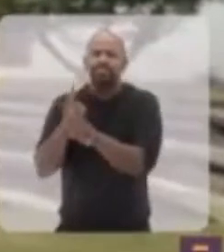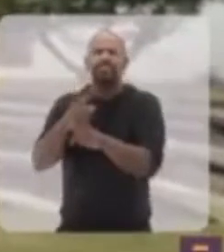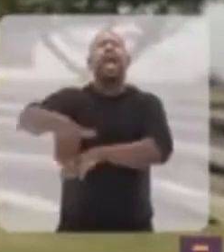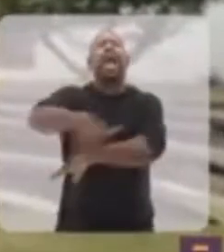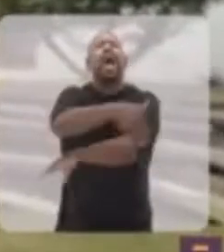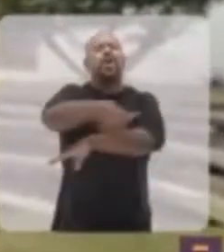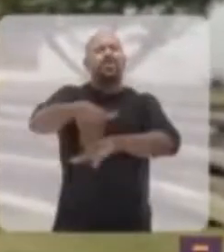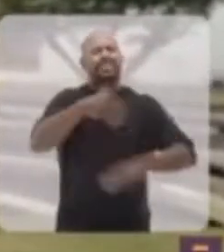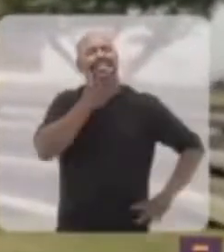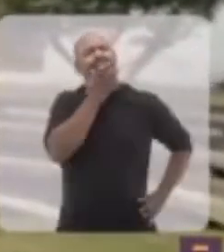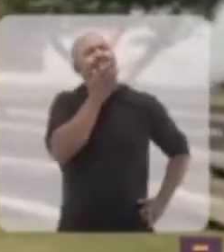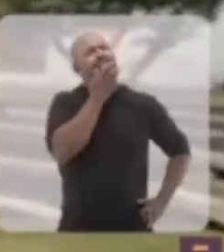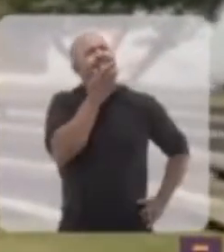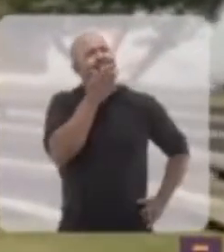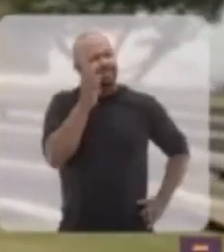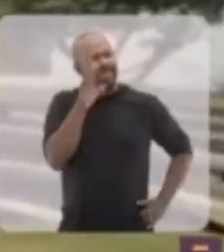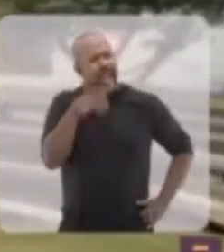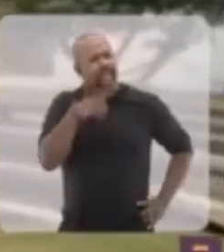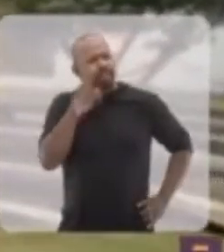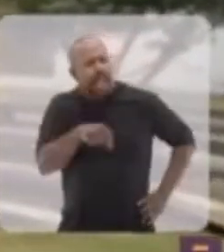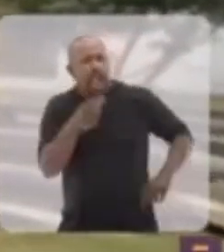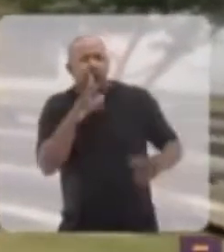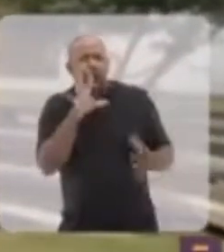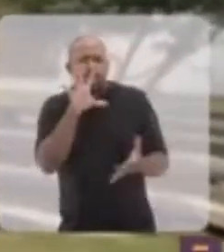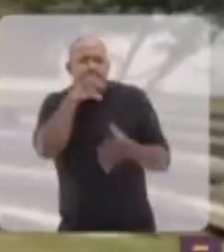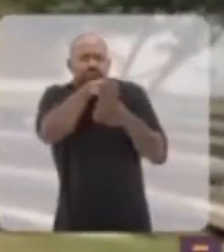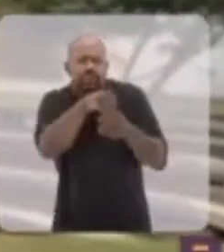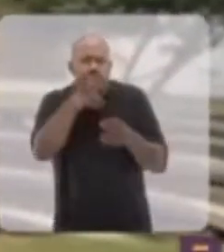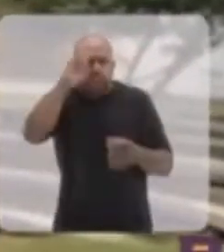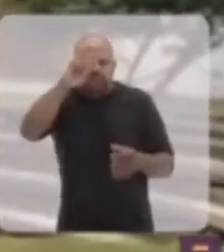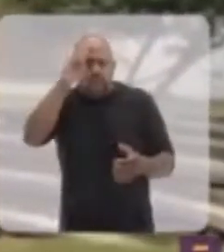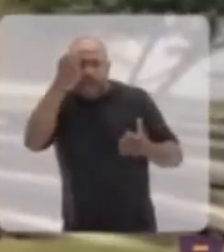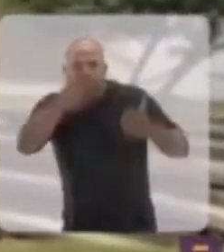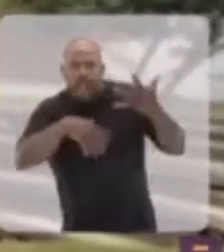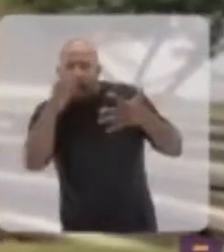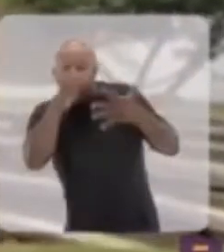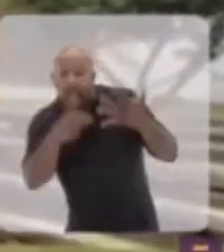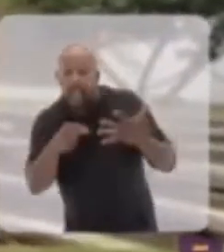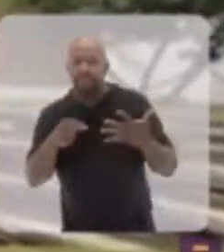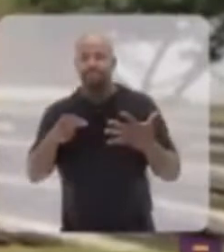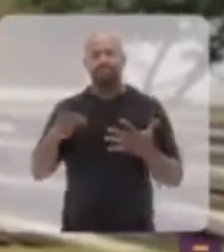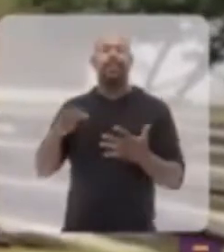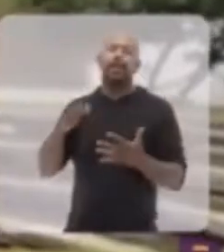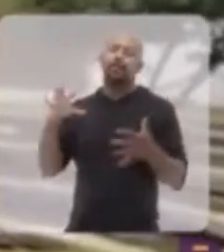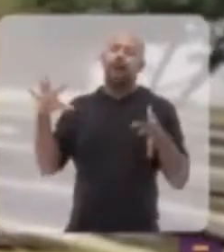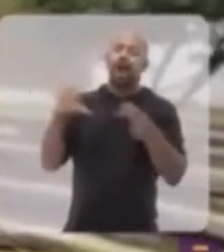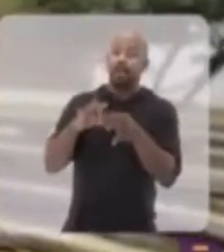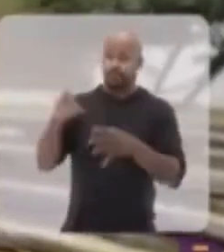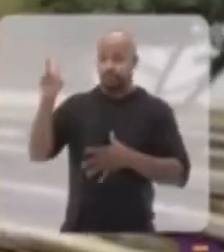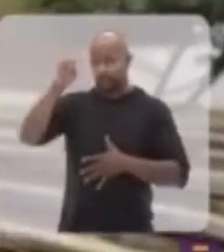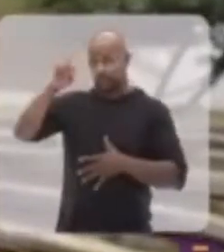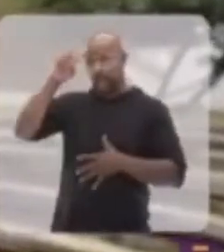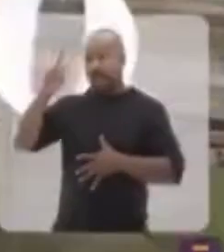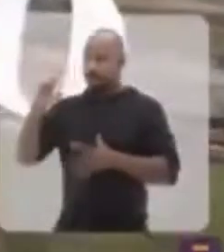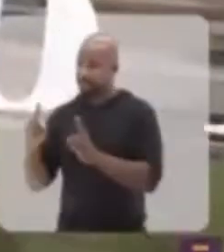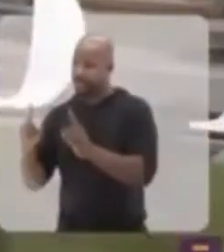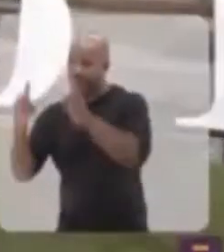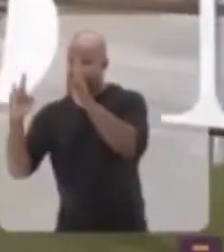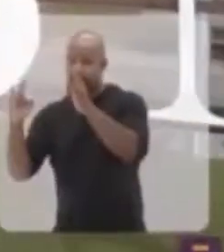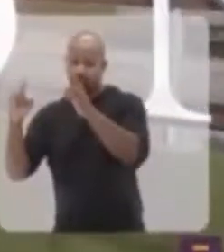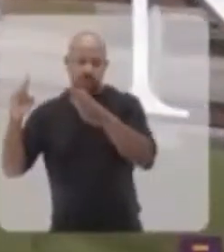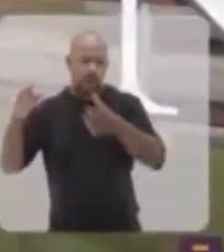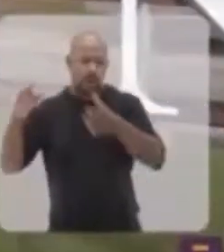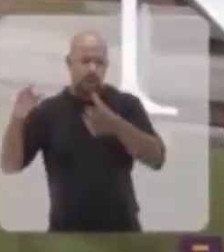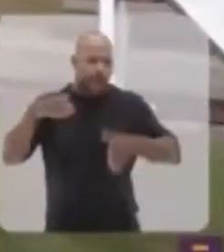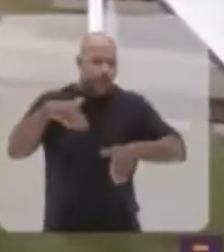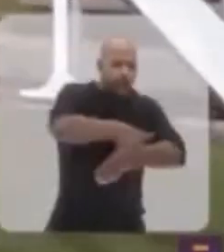uma cidade? Será que elas também guardam histórias? É interessante a gente casar as histórias de um prédio com as histórias das ruas ao redor.